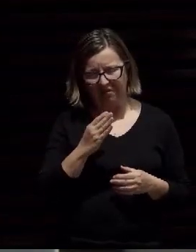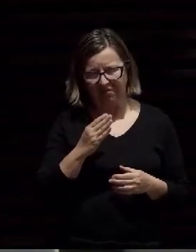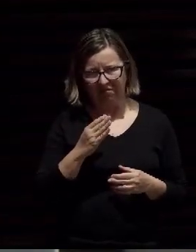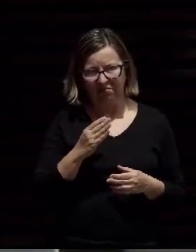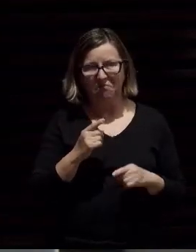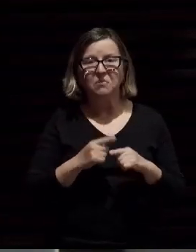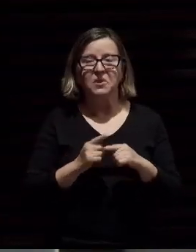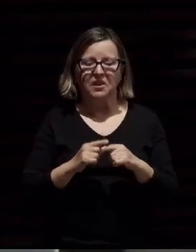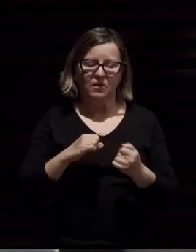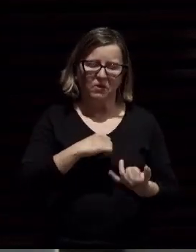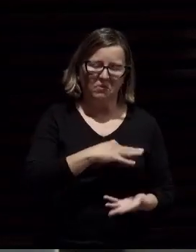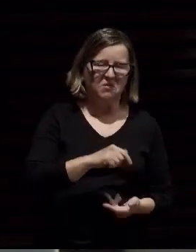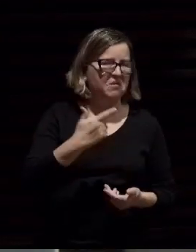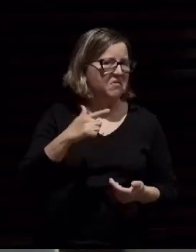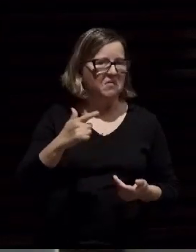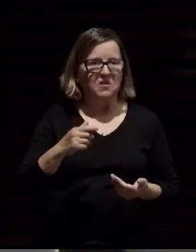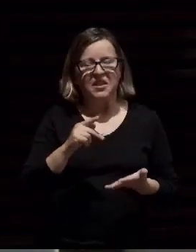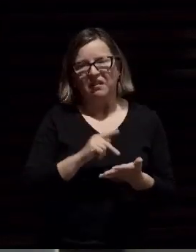verdade.